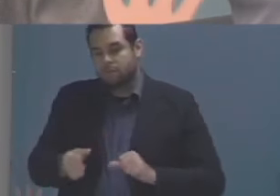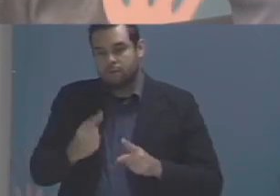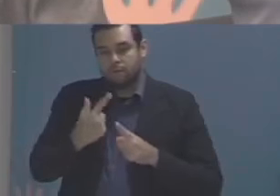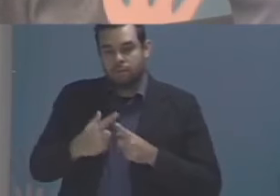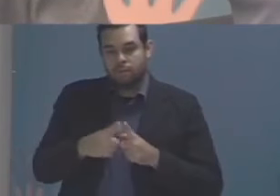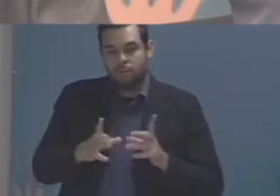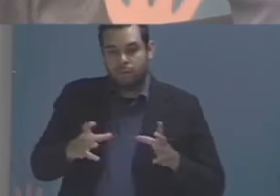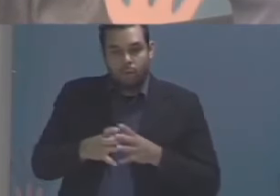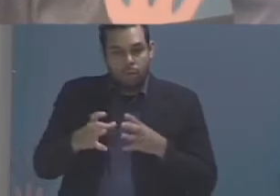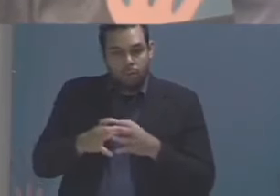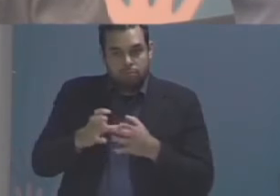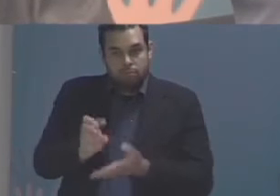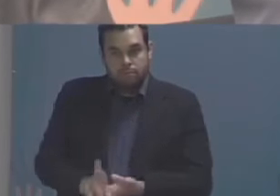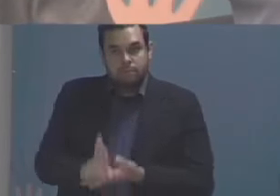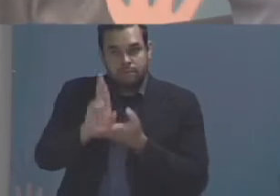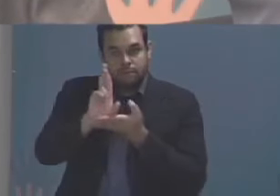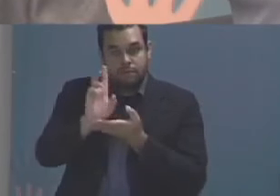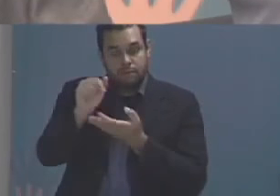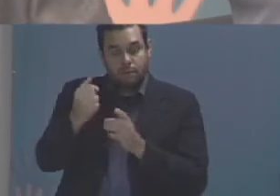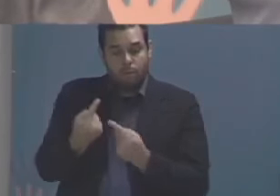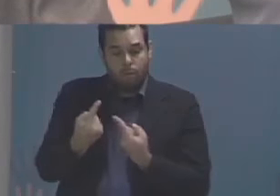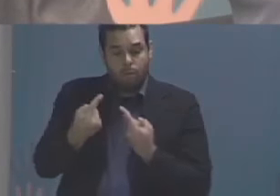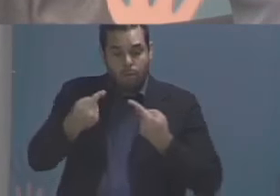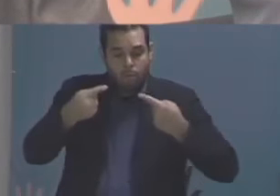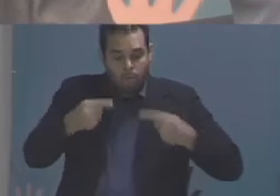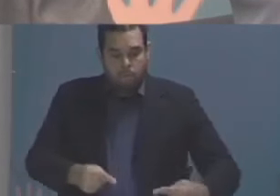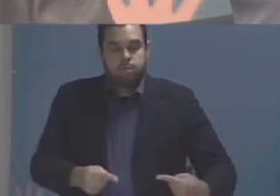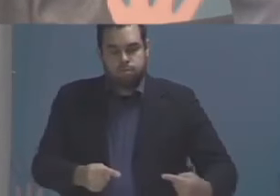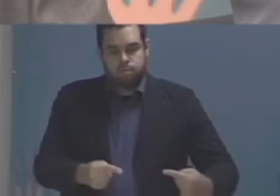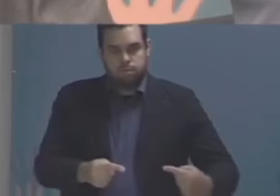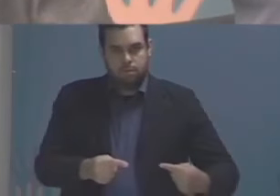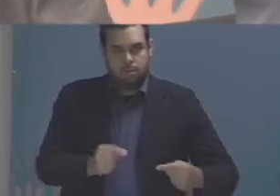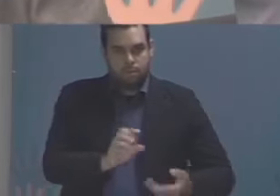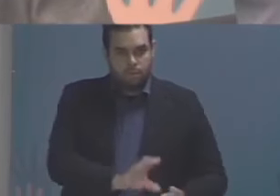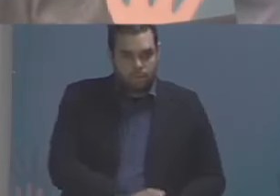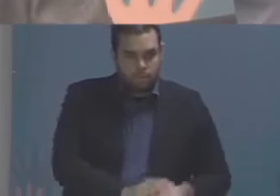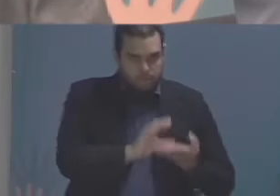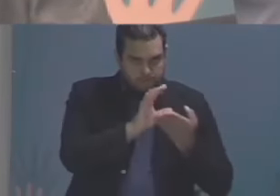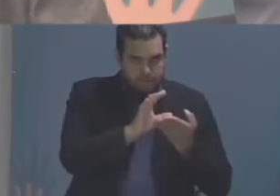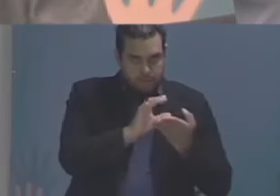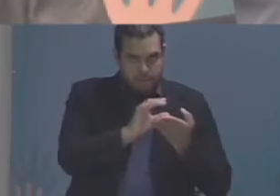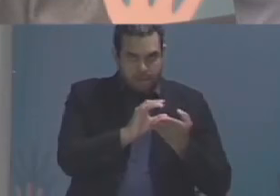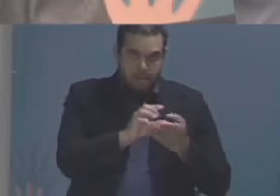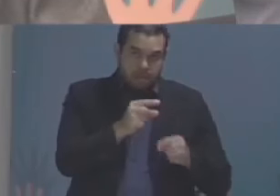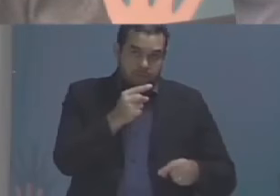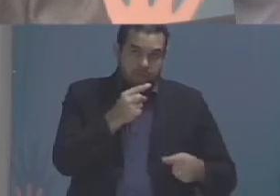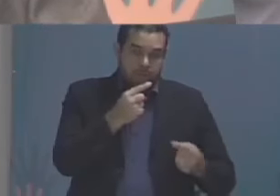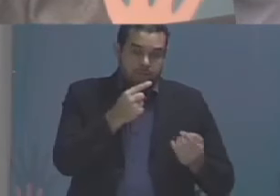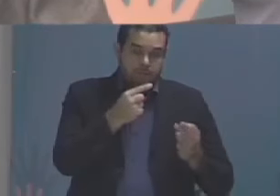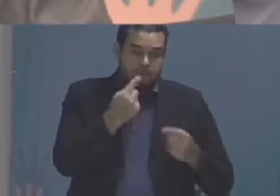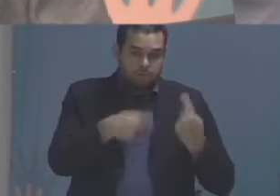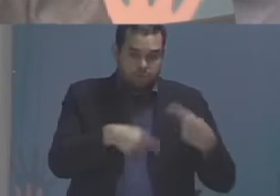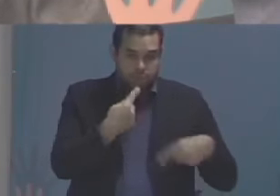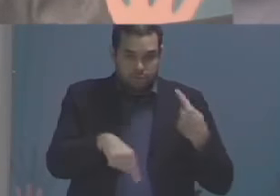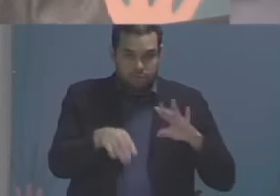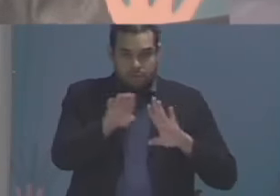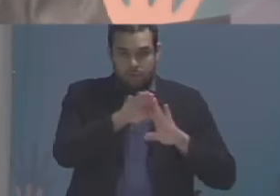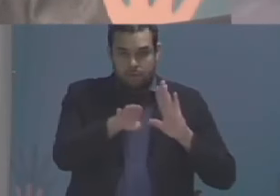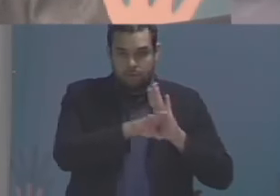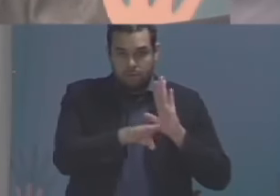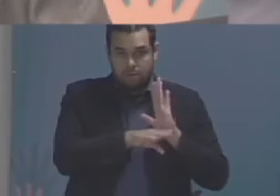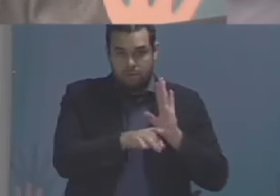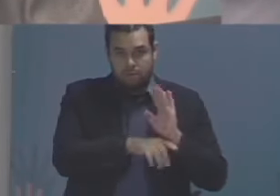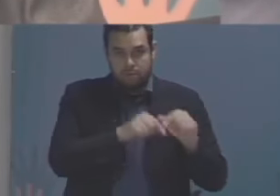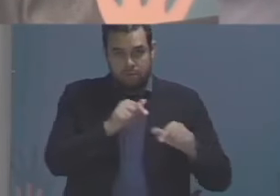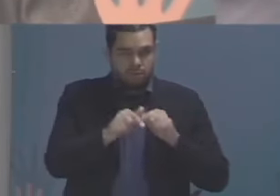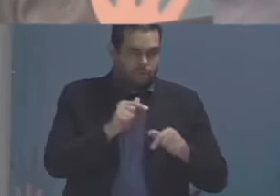ele representa é contra que os conselhos puxem a pauta das condições em relação ao trabalho. Eu sei disso, que eu os